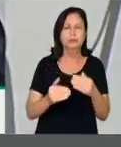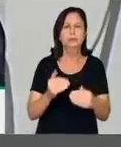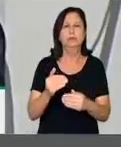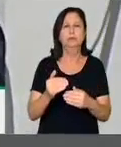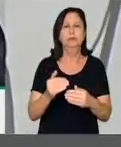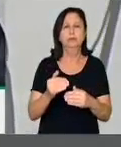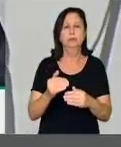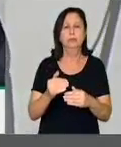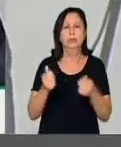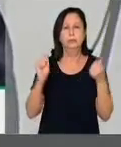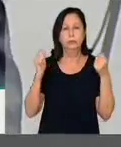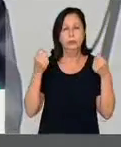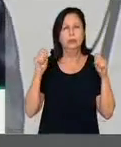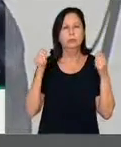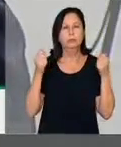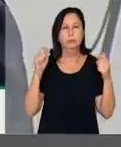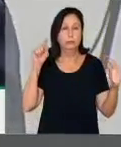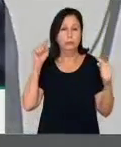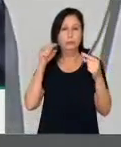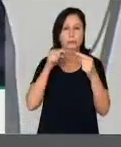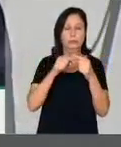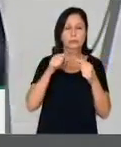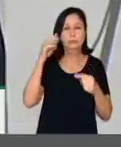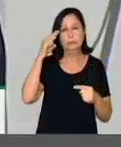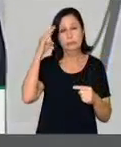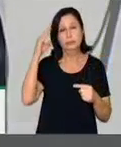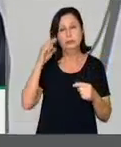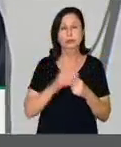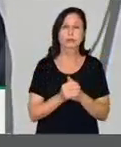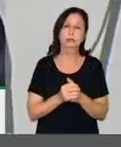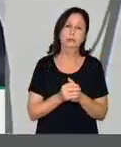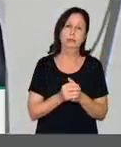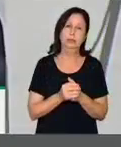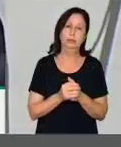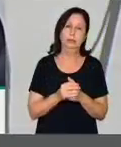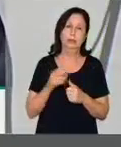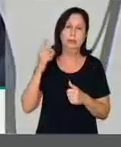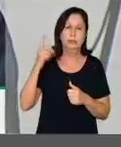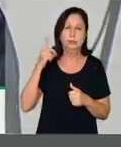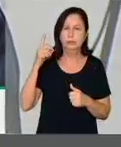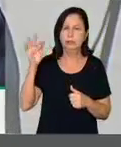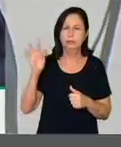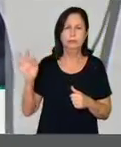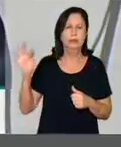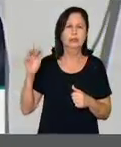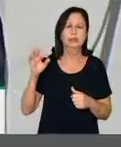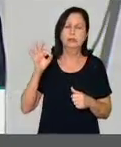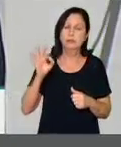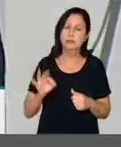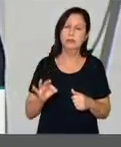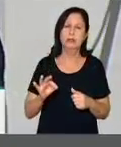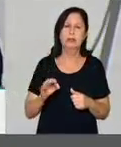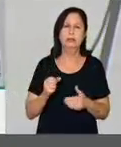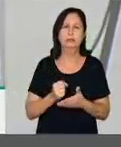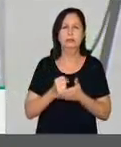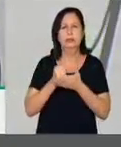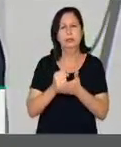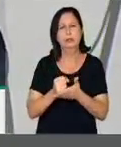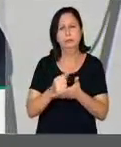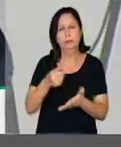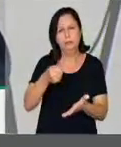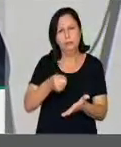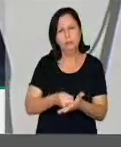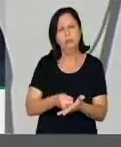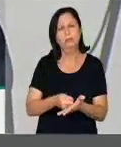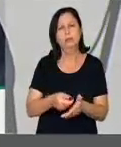campanha, e nós estaremos ombreados, a bancada federal não tem certeza que não vai faltar com a sua